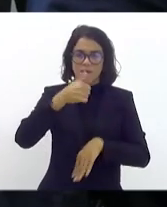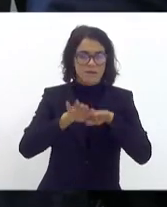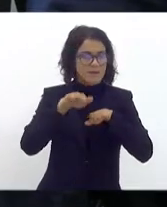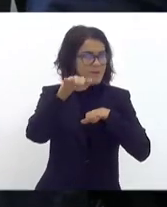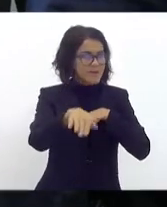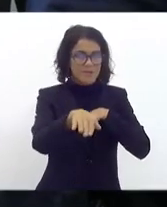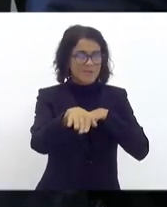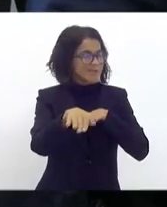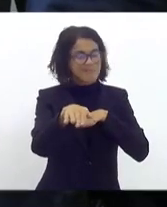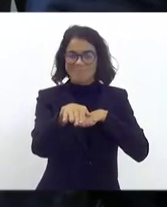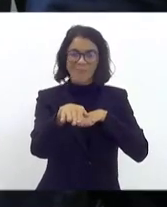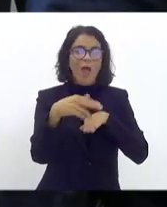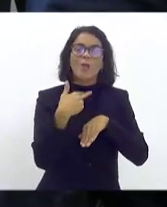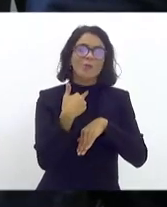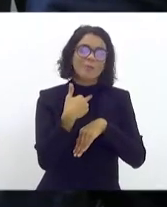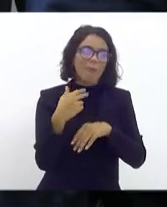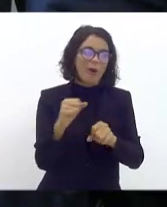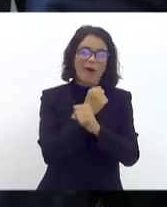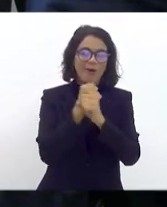não abre, ela não pode abrir